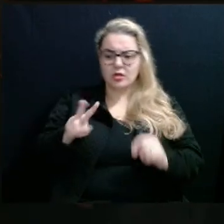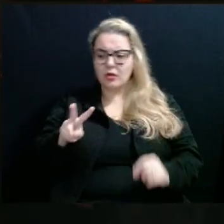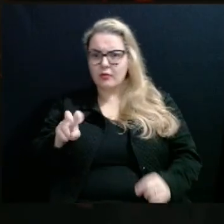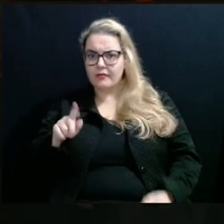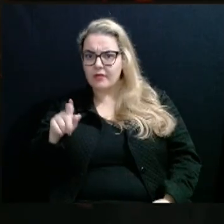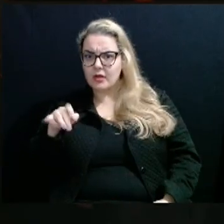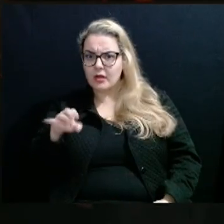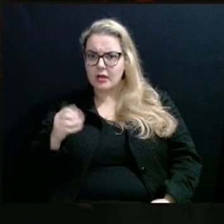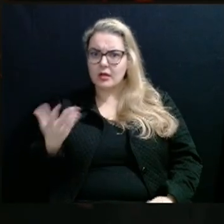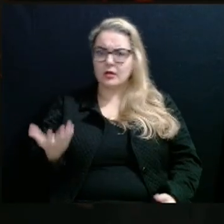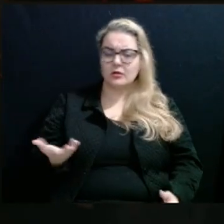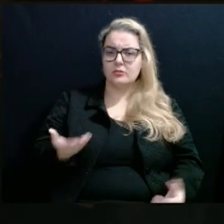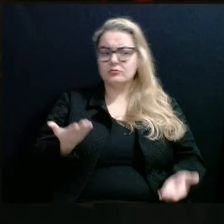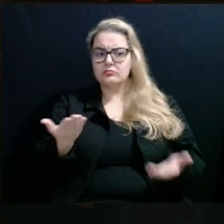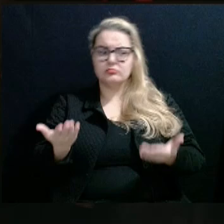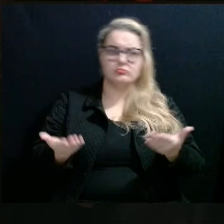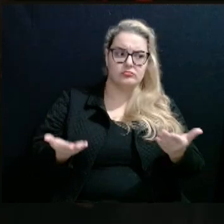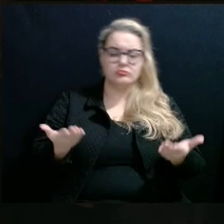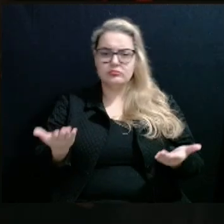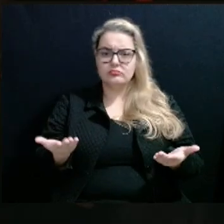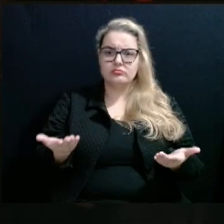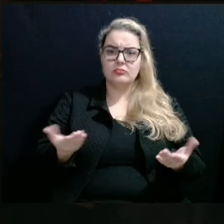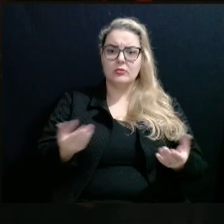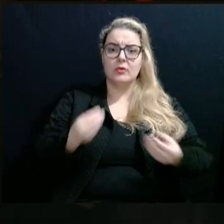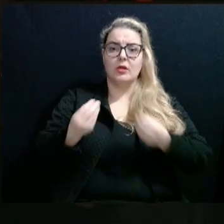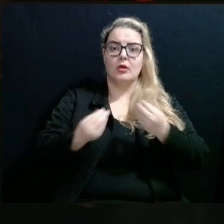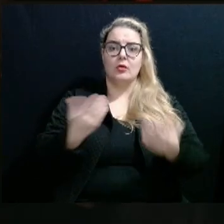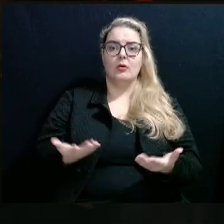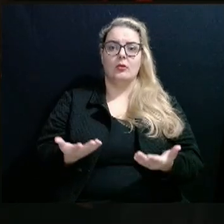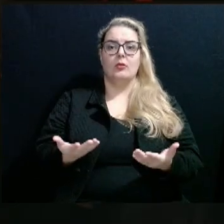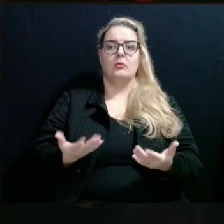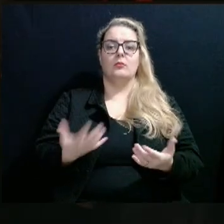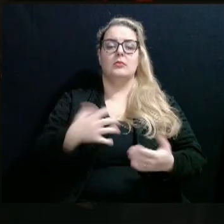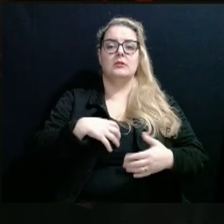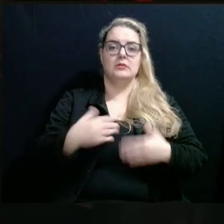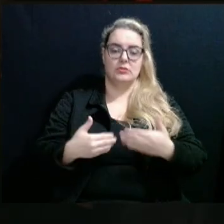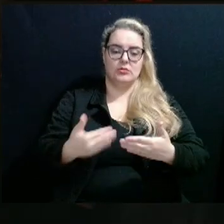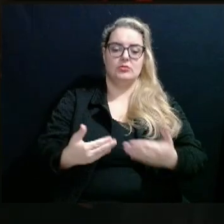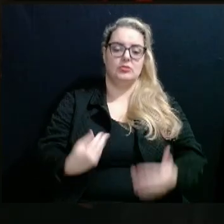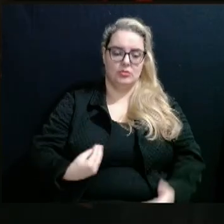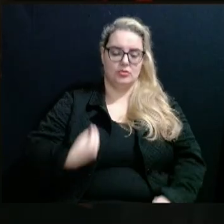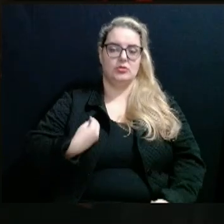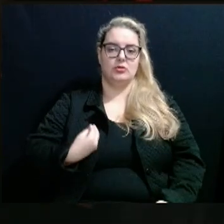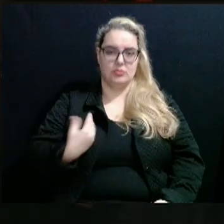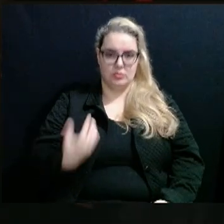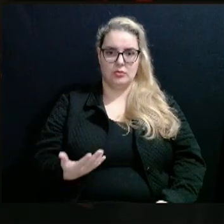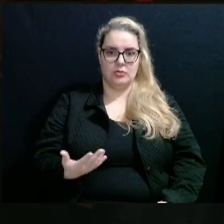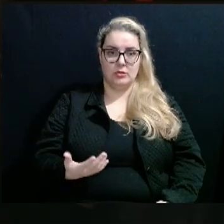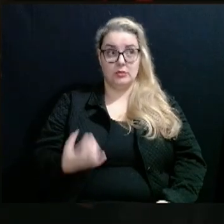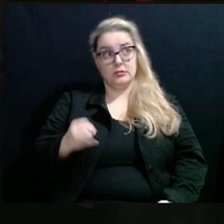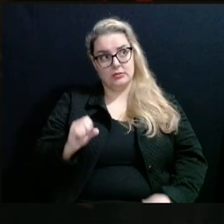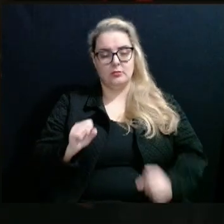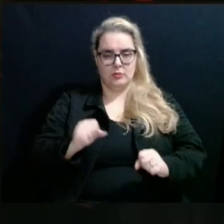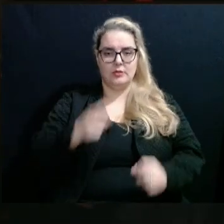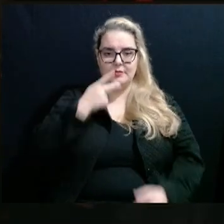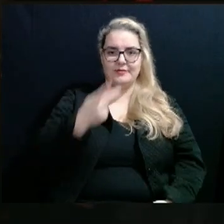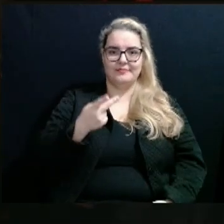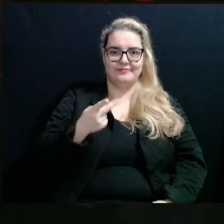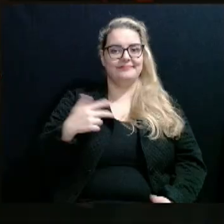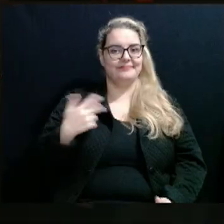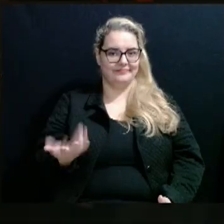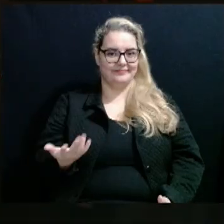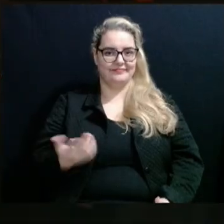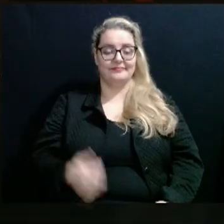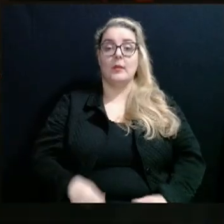permeia todo esse sistema, essa forma de vida, né, se a gente assim pode dizer. Vamos lá então? A Câmara Municipal de